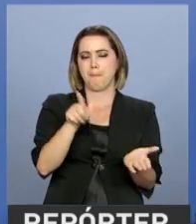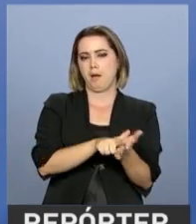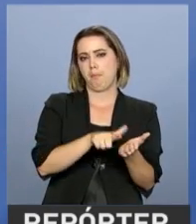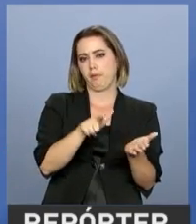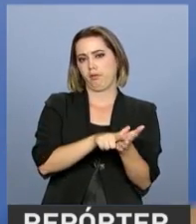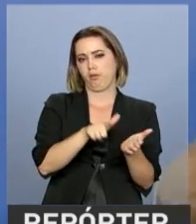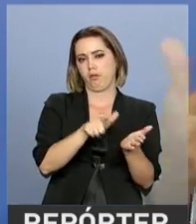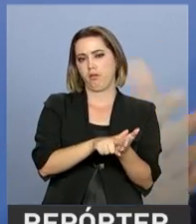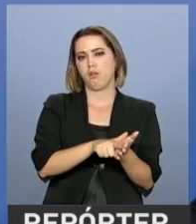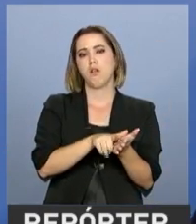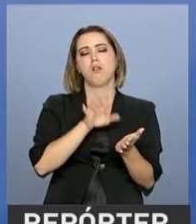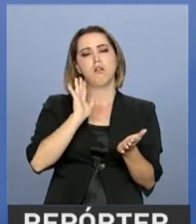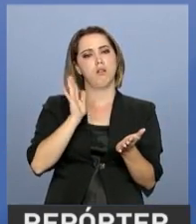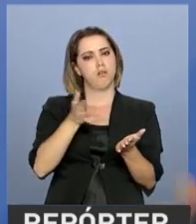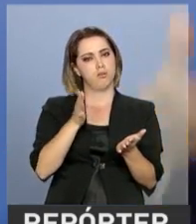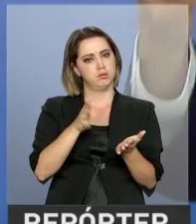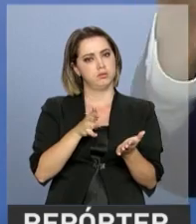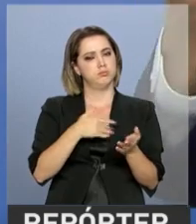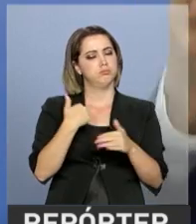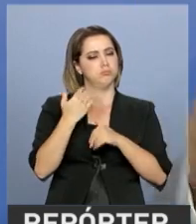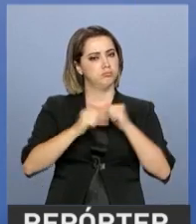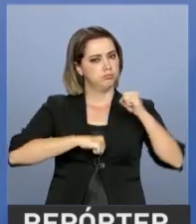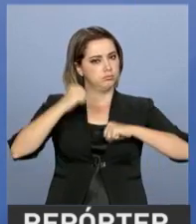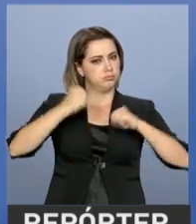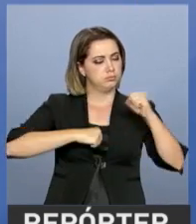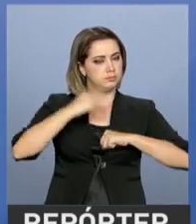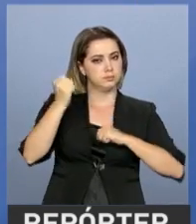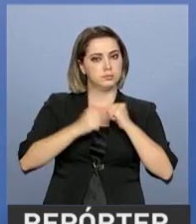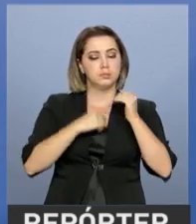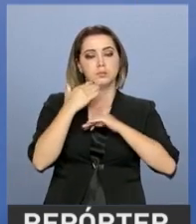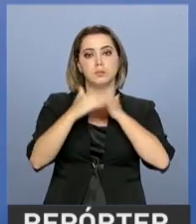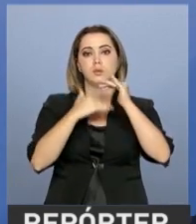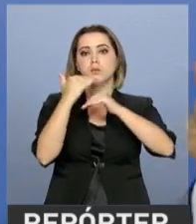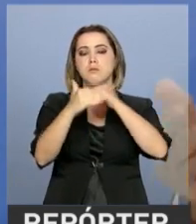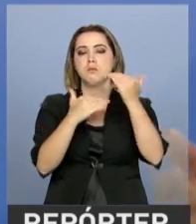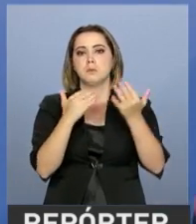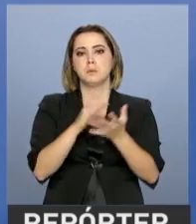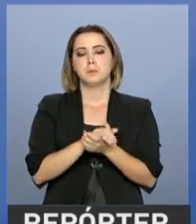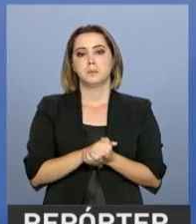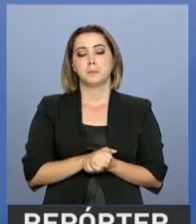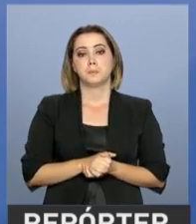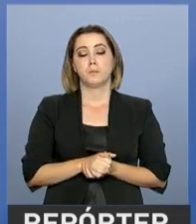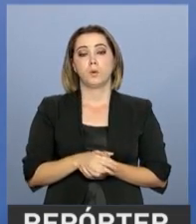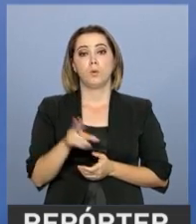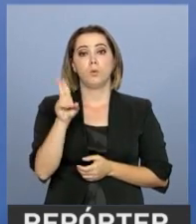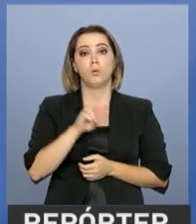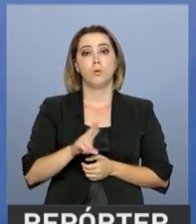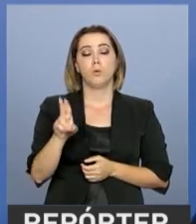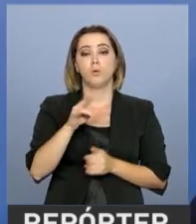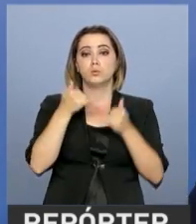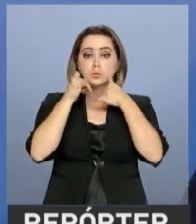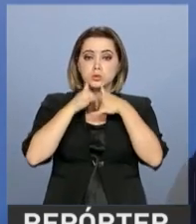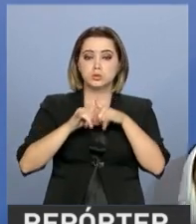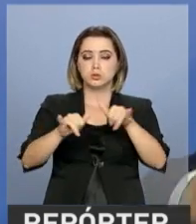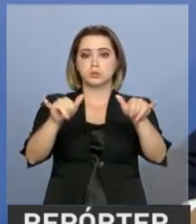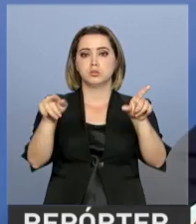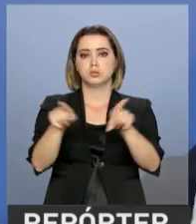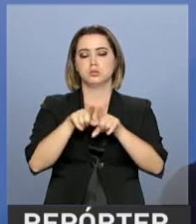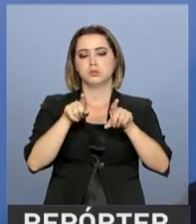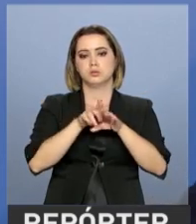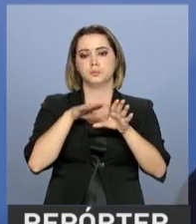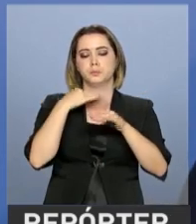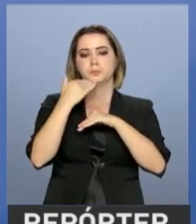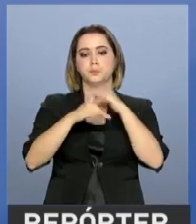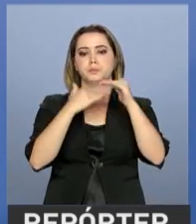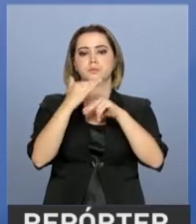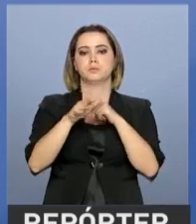para embalagens para indústria que já está crescendo consumo de energia que cresceu e etc